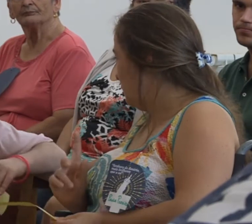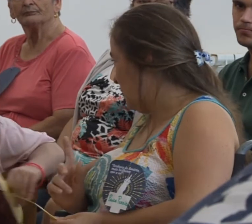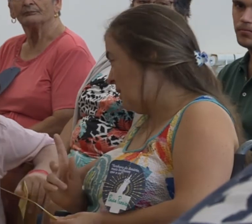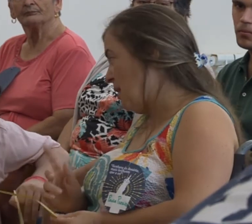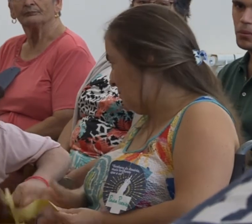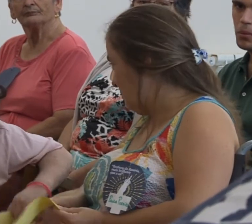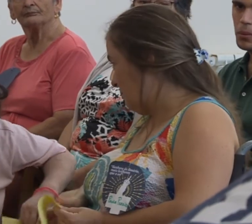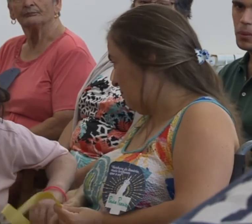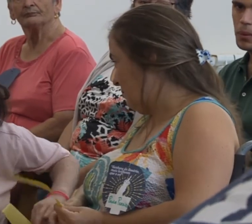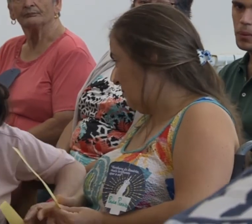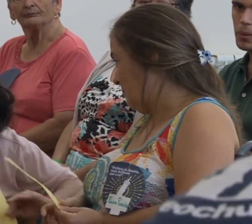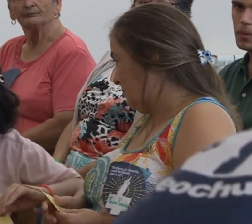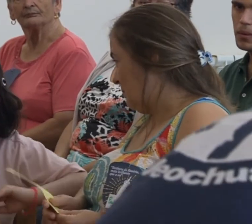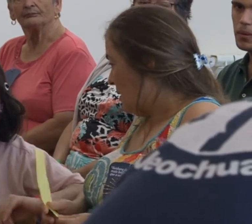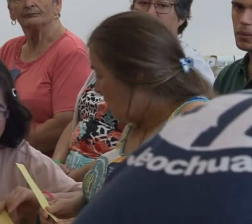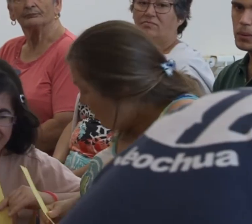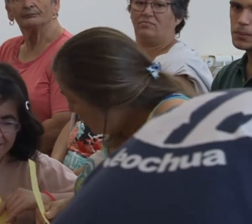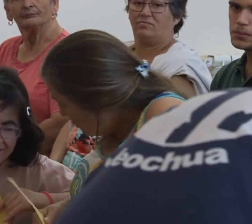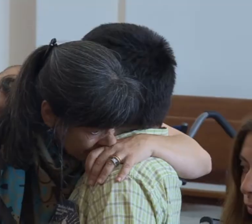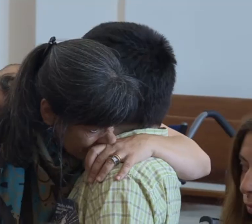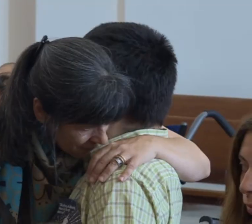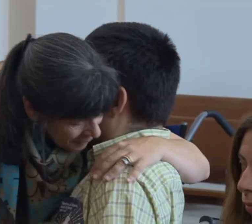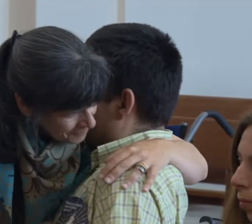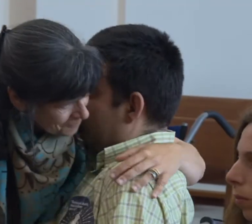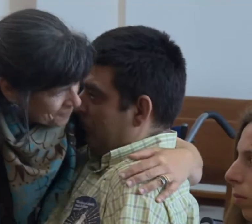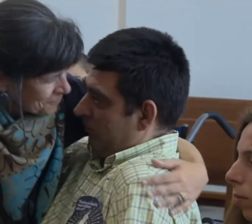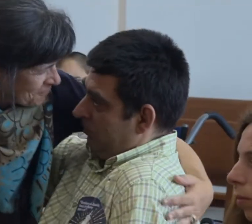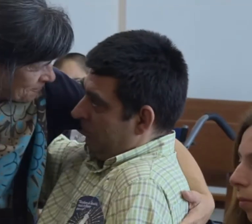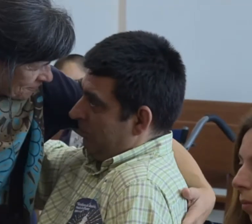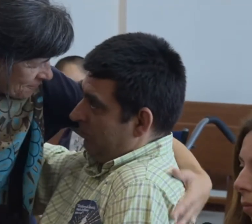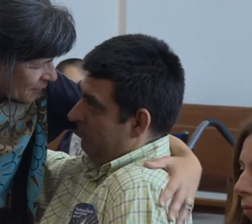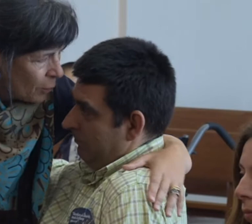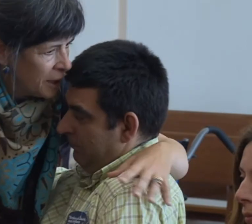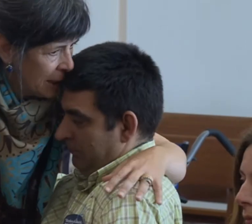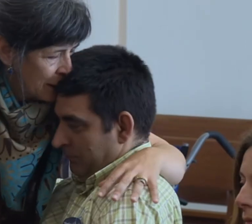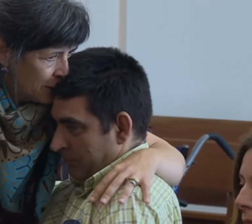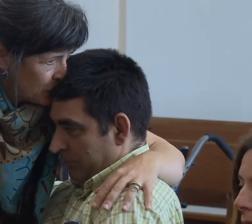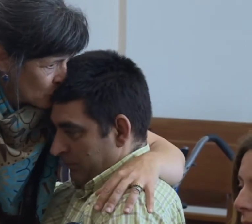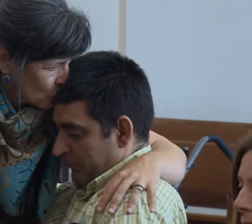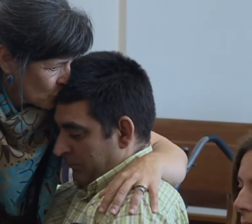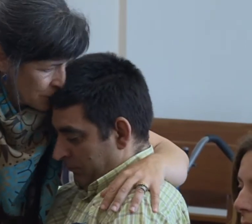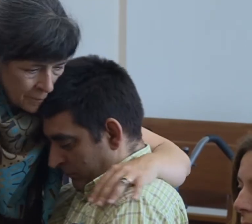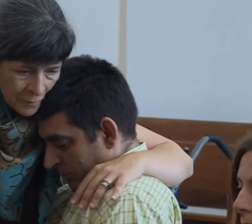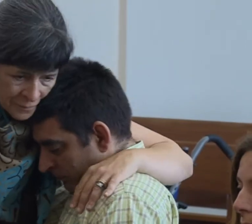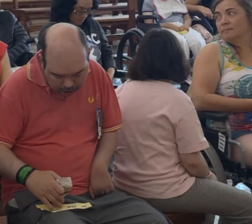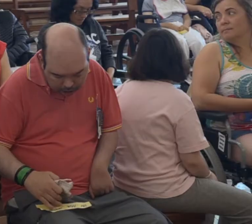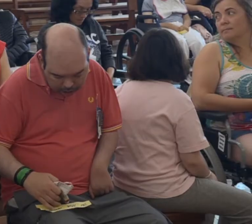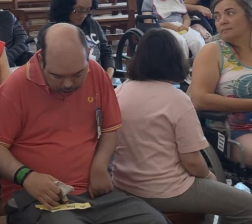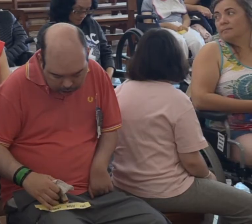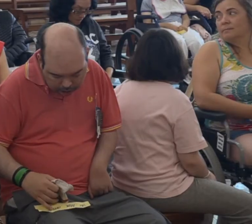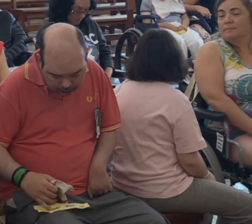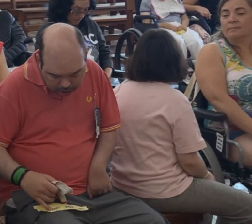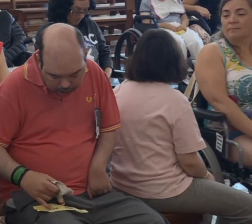de Fátima e a reservarem também para si momentos de repouso e crescimento espiritual. Mas é no contacto e